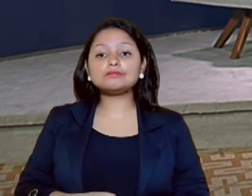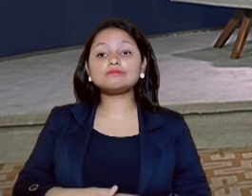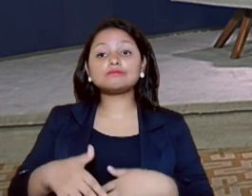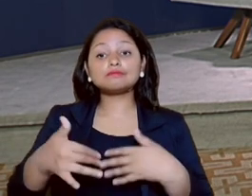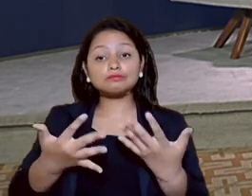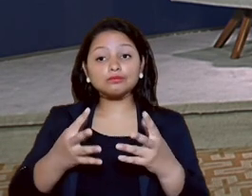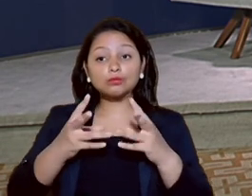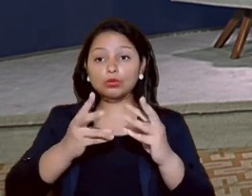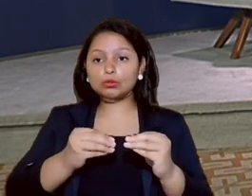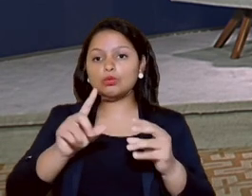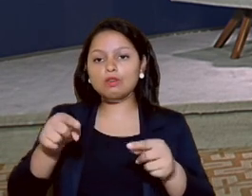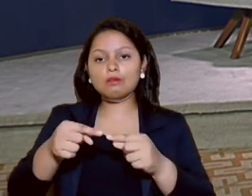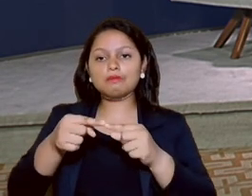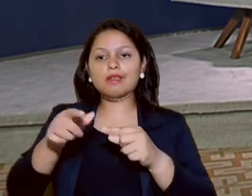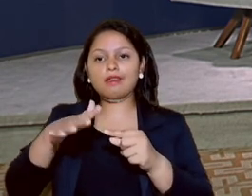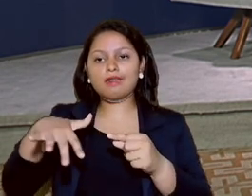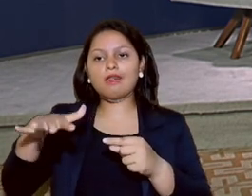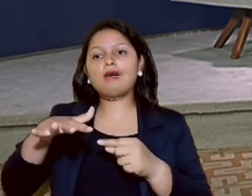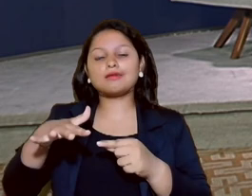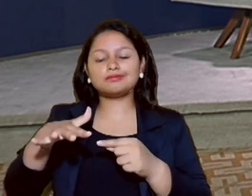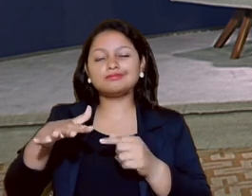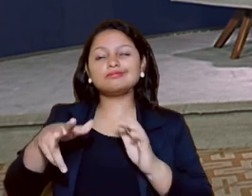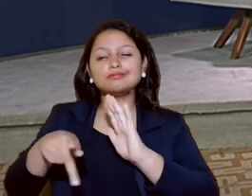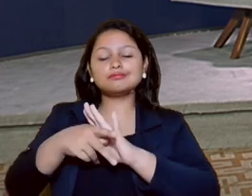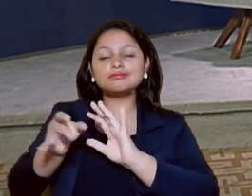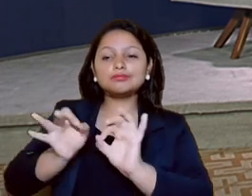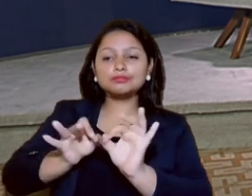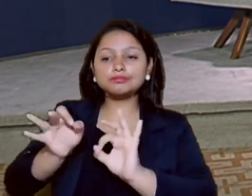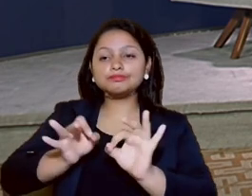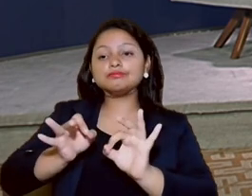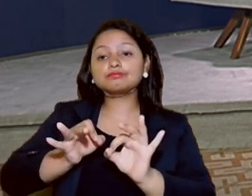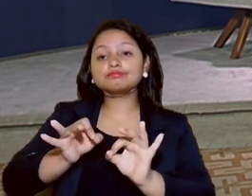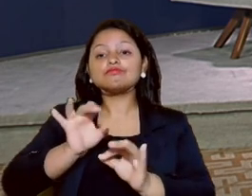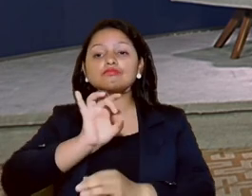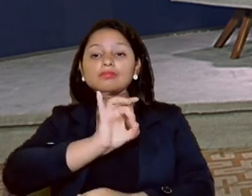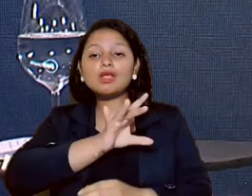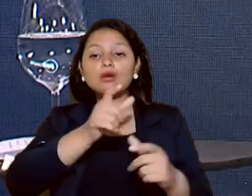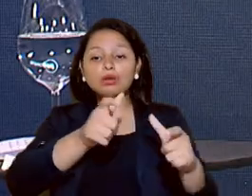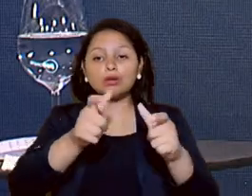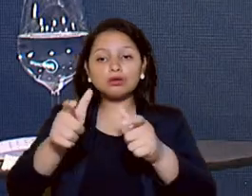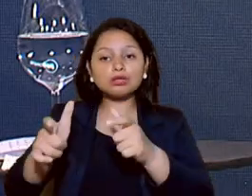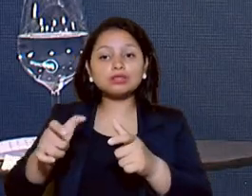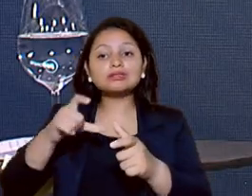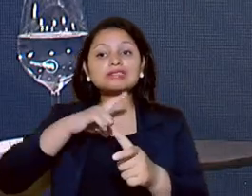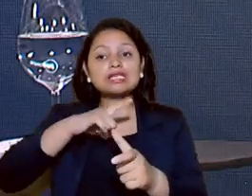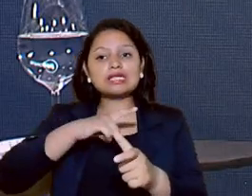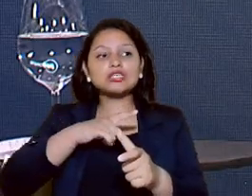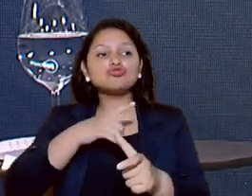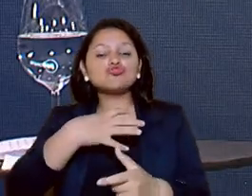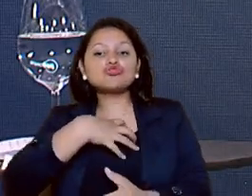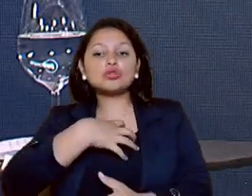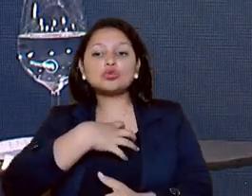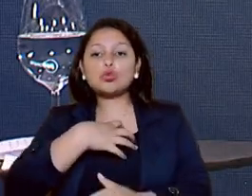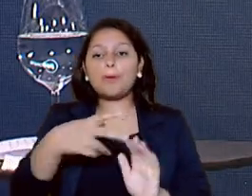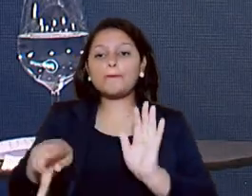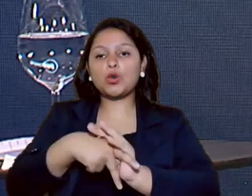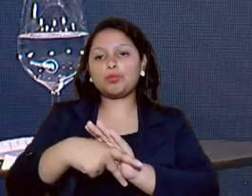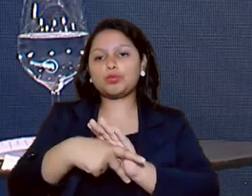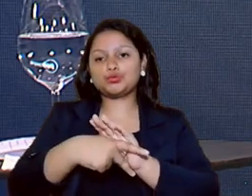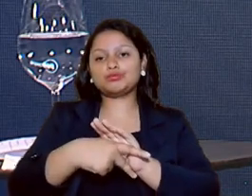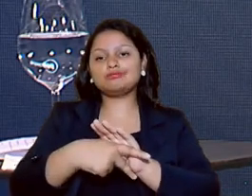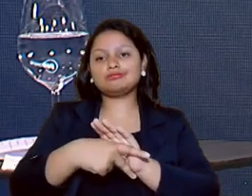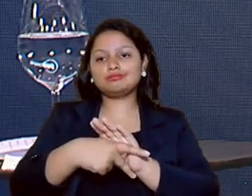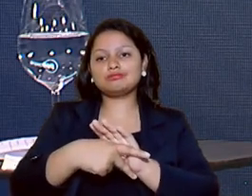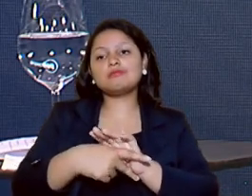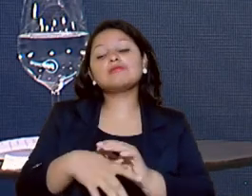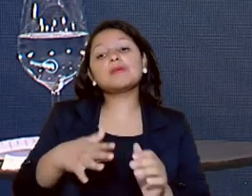tudo fazer parte da cadeia produtiva cada segmento da cadeia produtiva tem características muito próprias eu te diria assim o que falta no Brasil